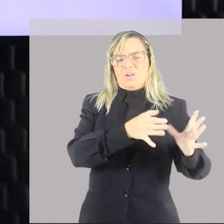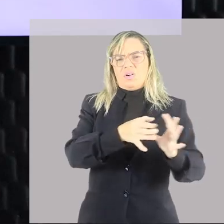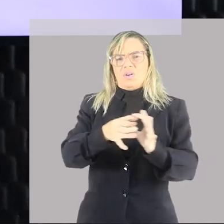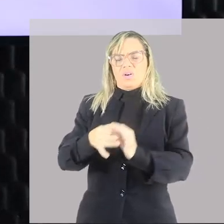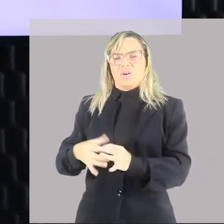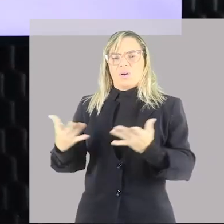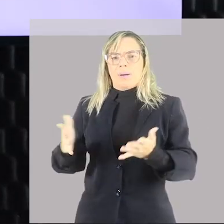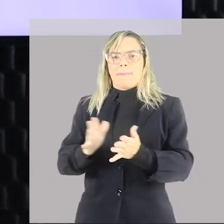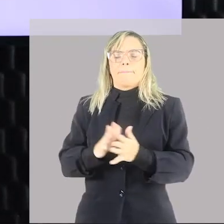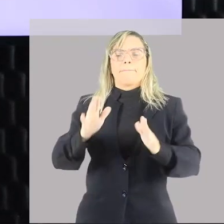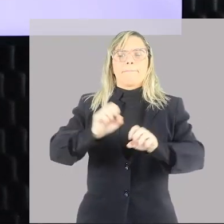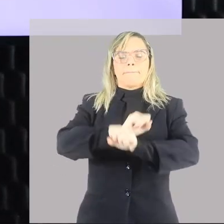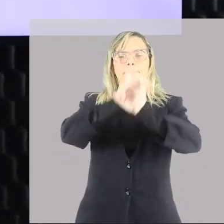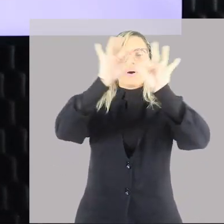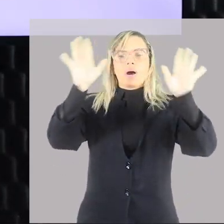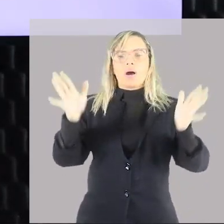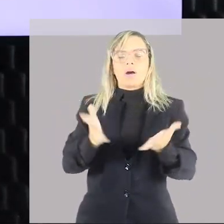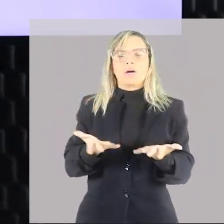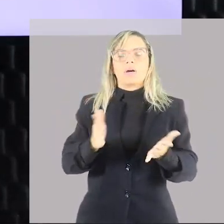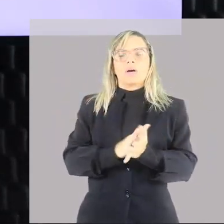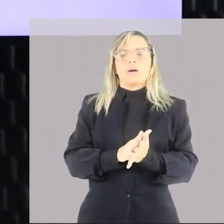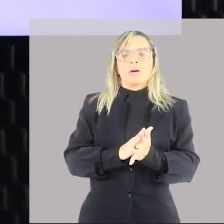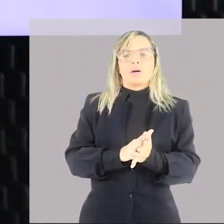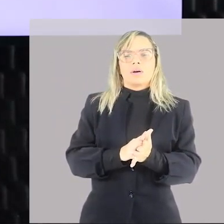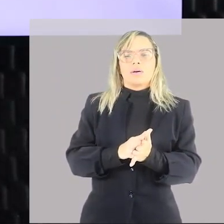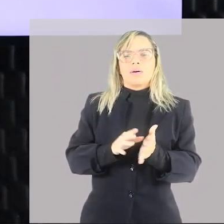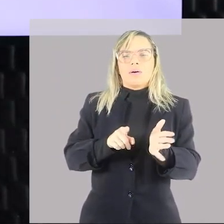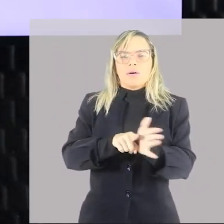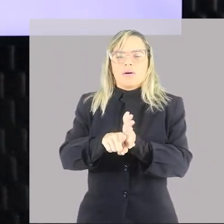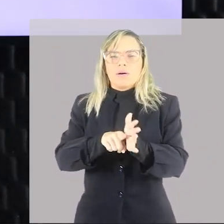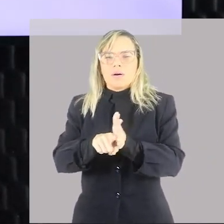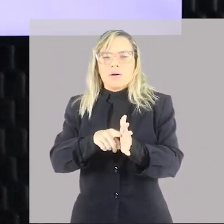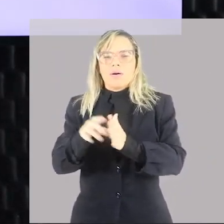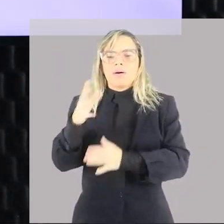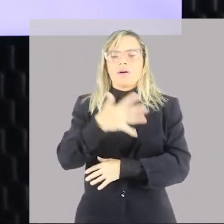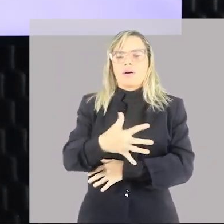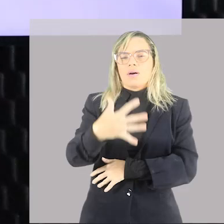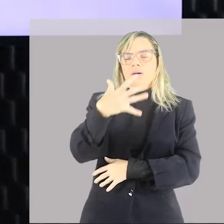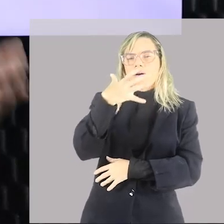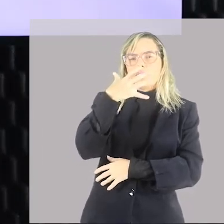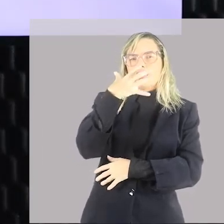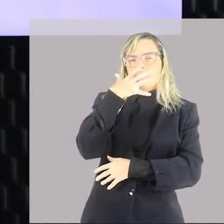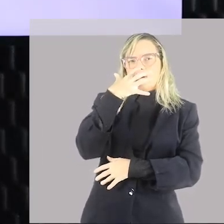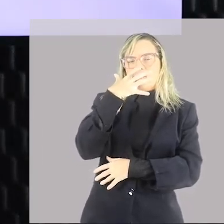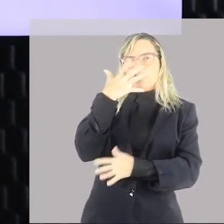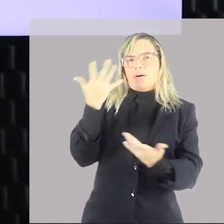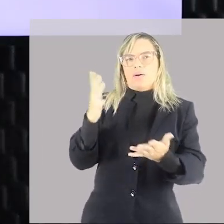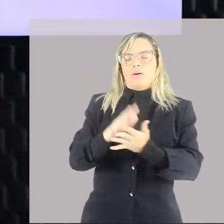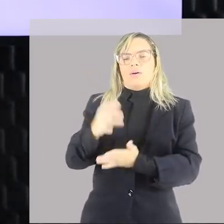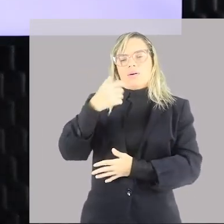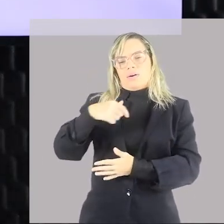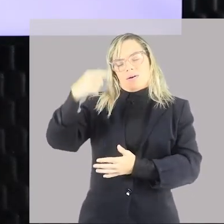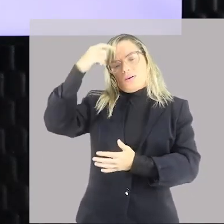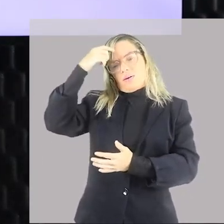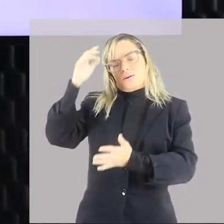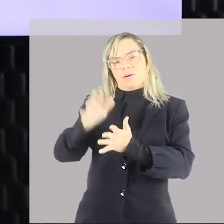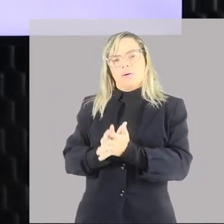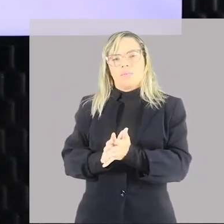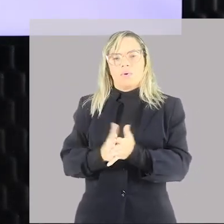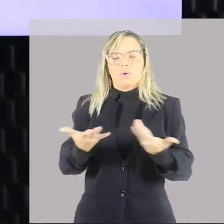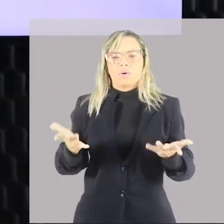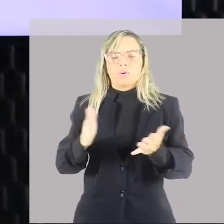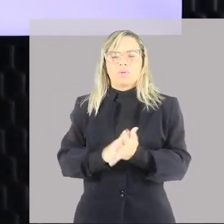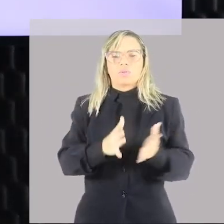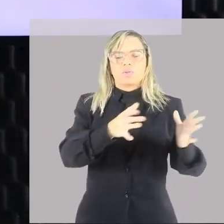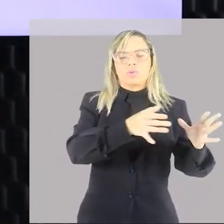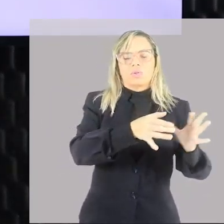você busca através de uma certa admiração. Daí ser admiração também por algo. Você se admira tanto